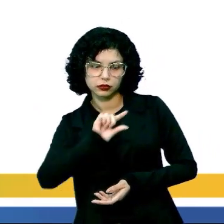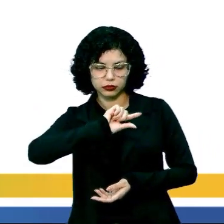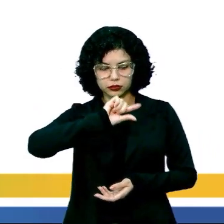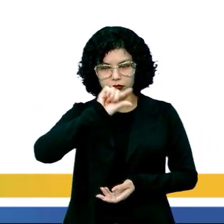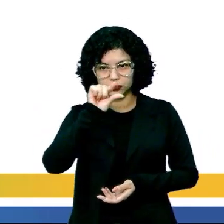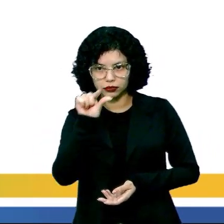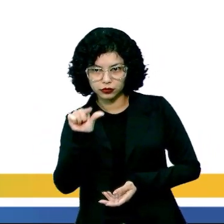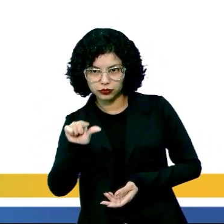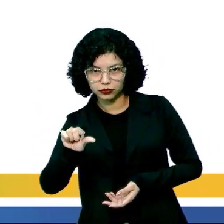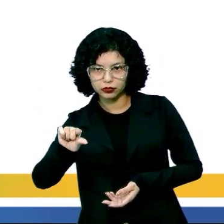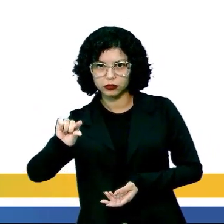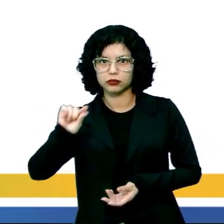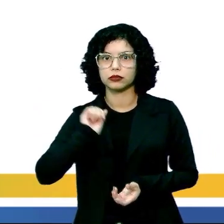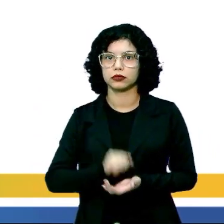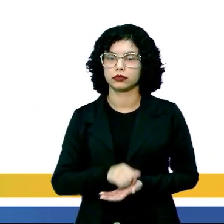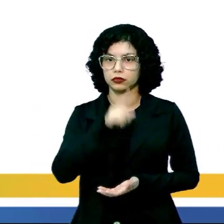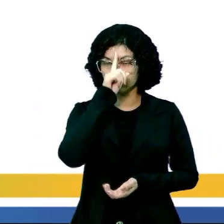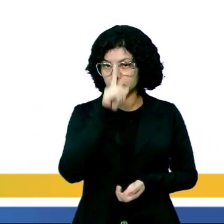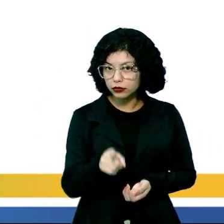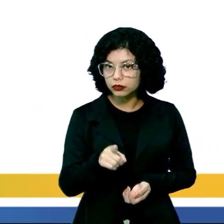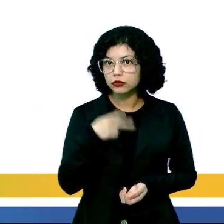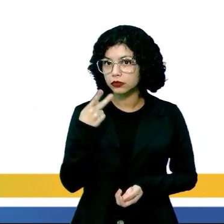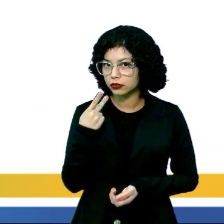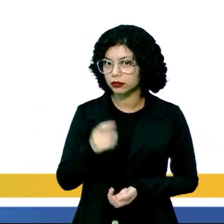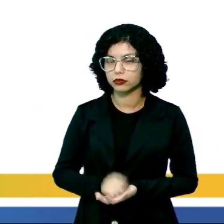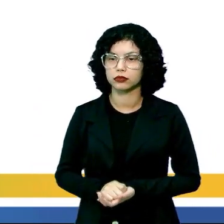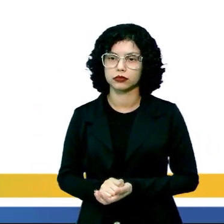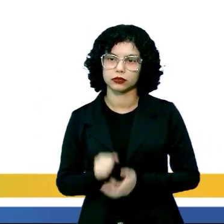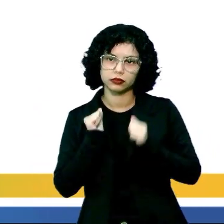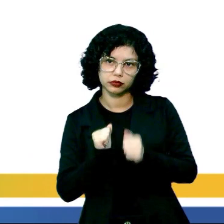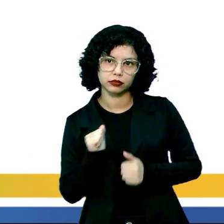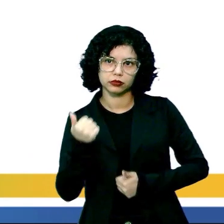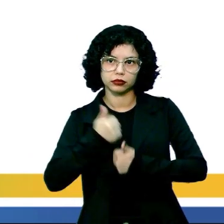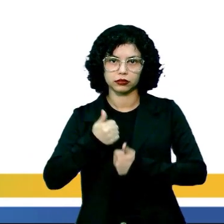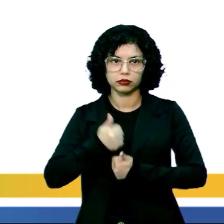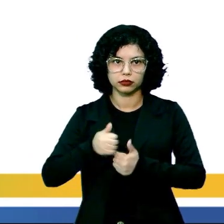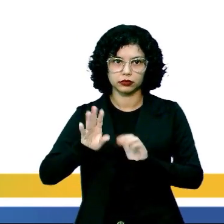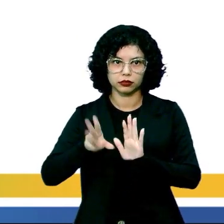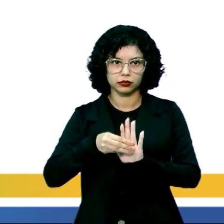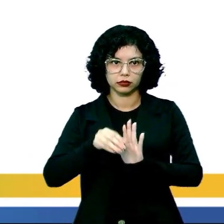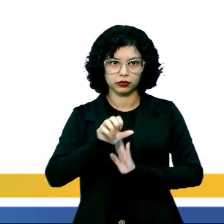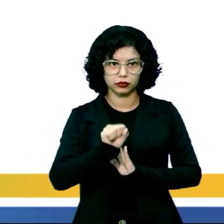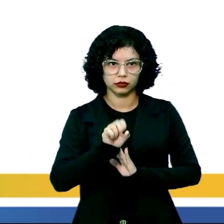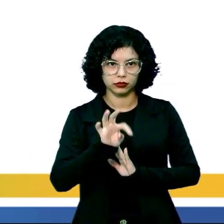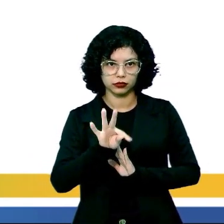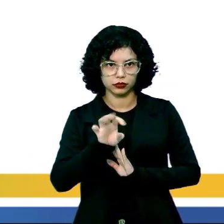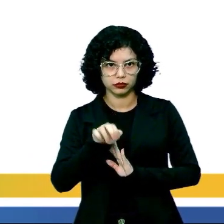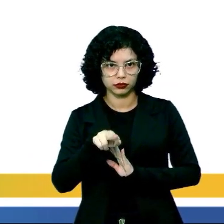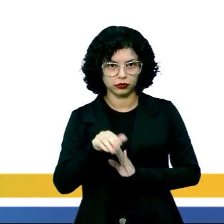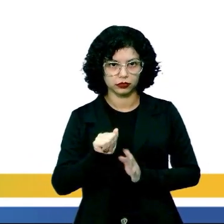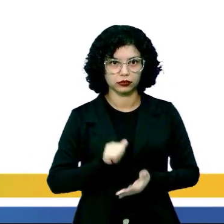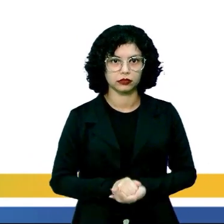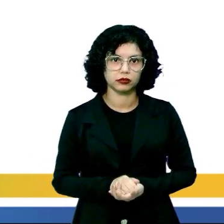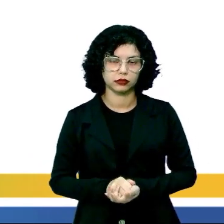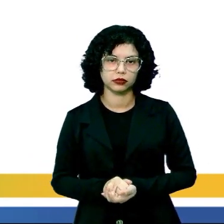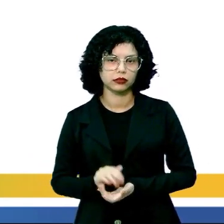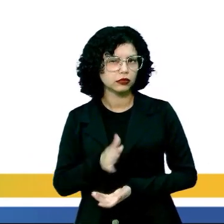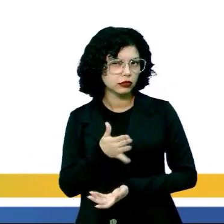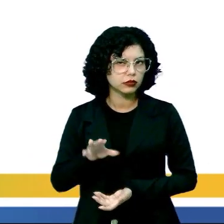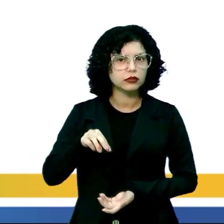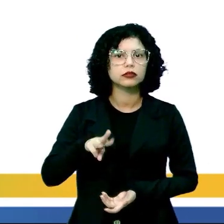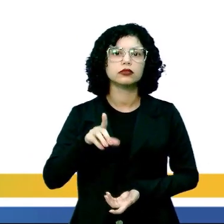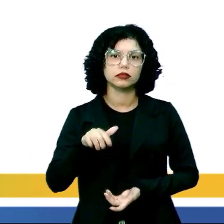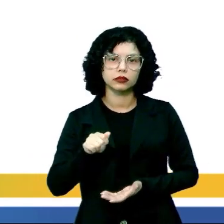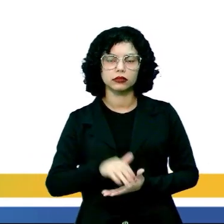artérias coronárias, olha lá, a gente falou disso, hein? Pode ser submetidas à colocação a um stent,